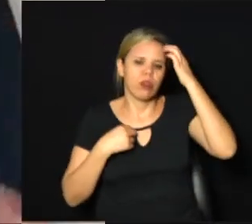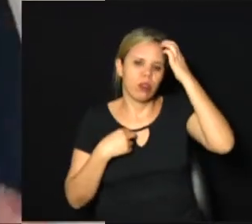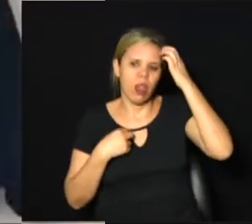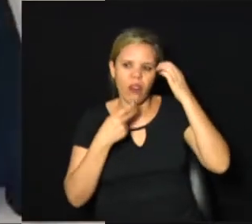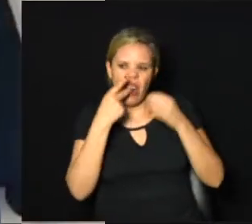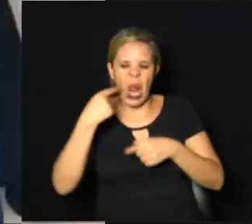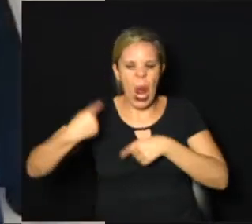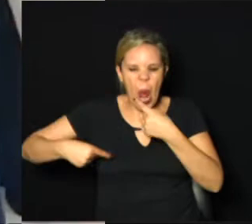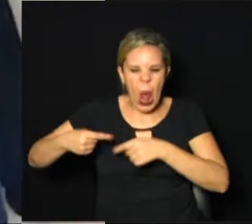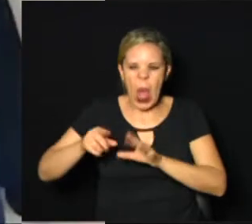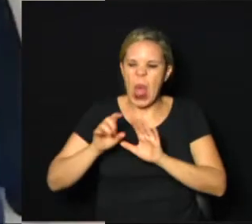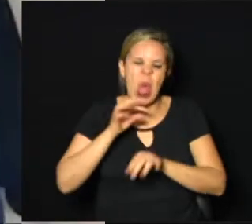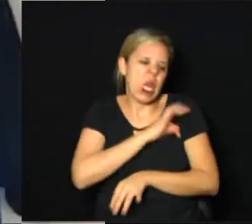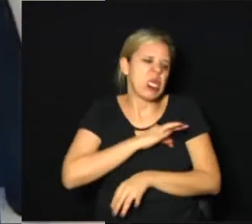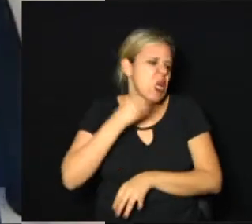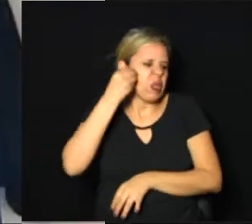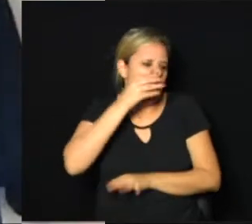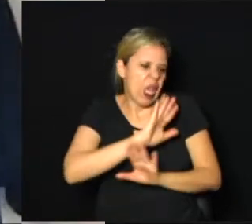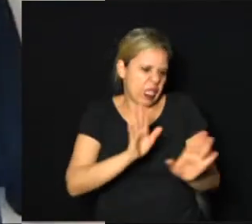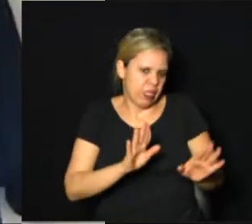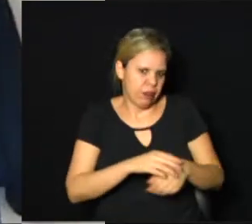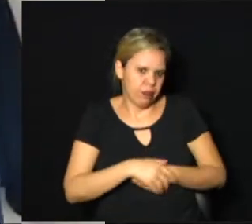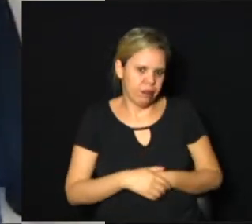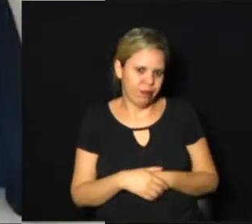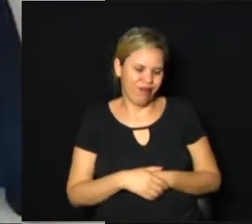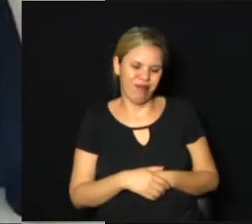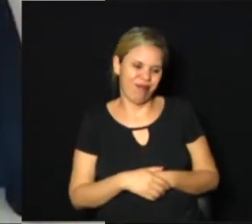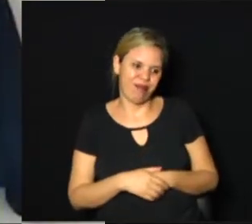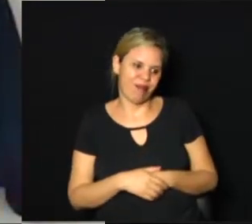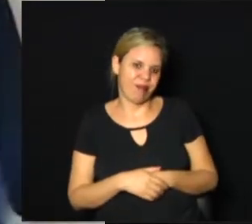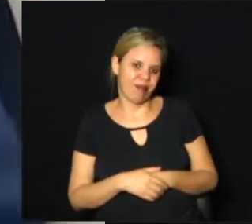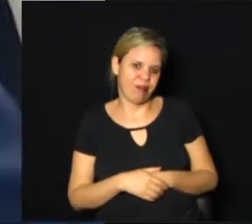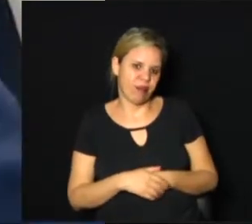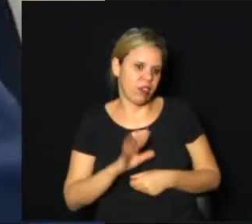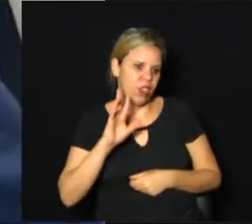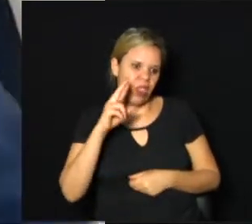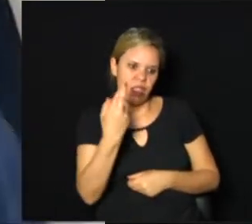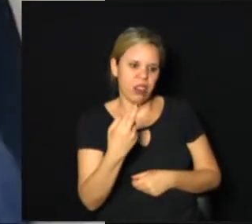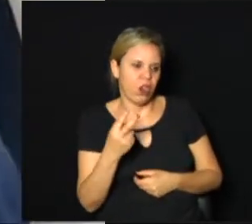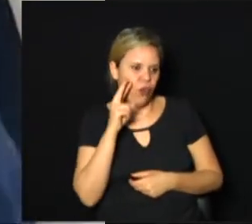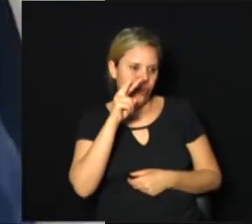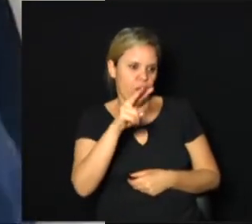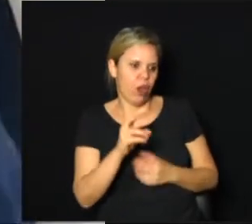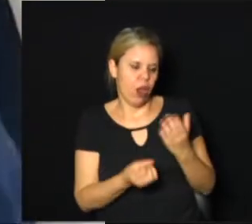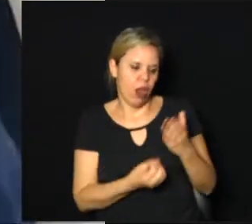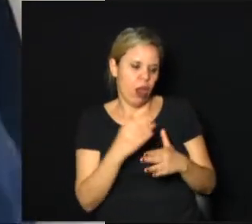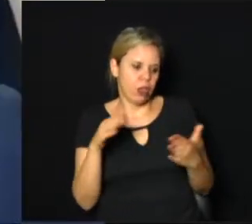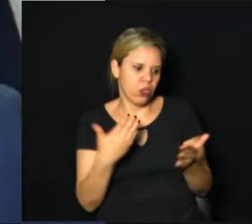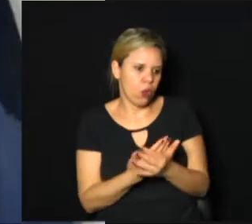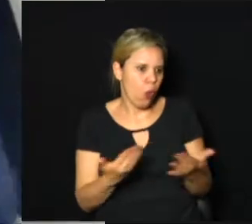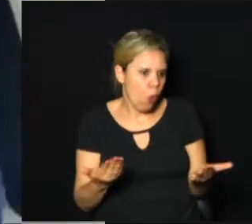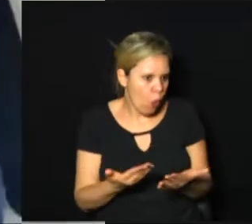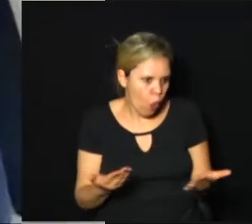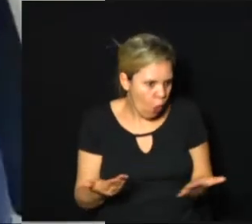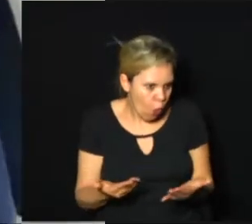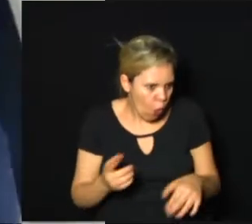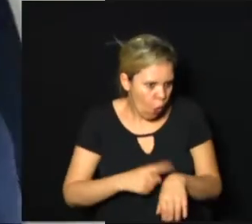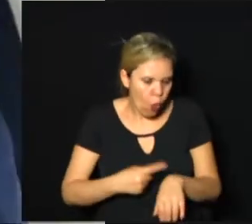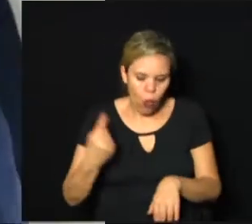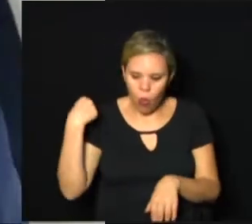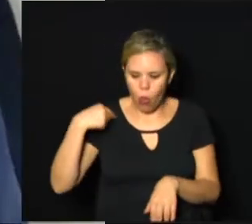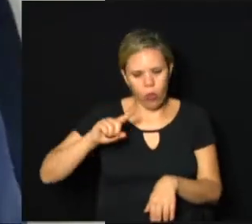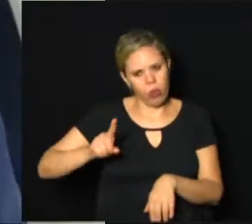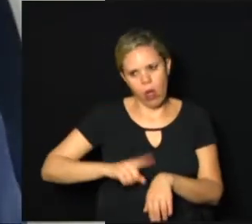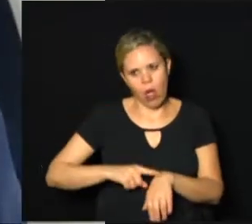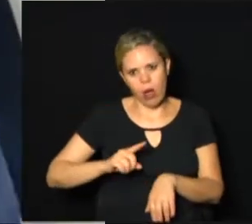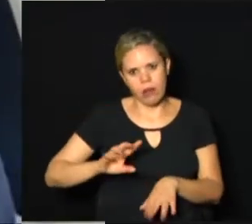fala era política e não técnica. Quer dizer, as consequências foram vistas, estão sendo vistas até hoje, né? Naquele momento não era a